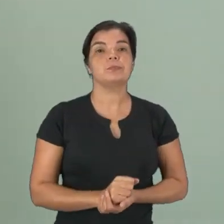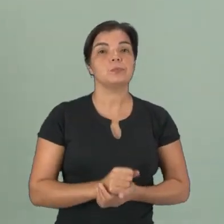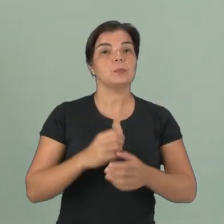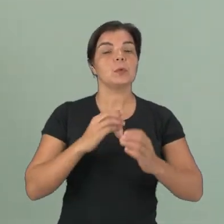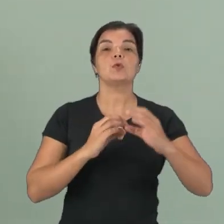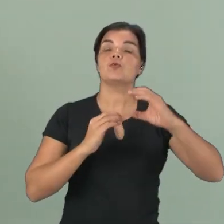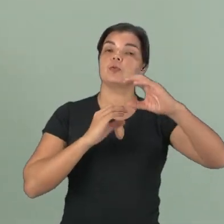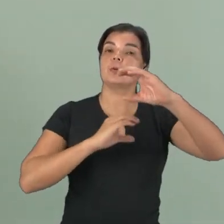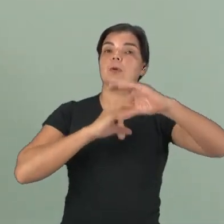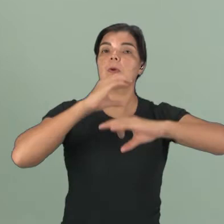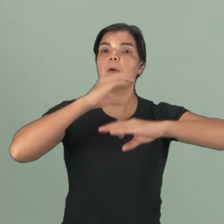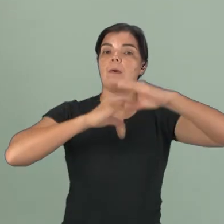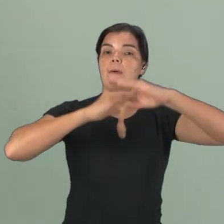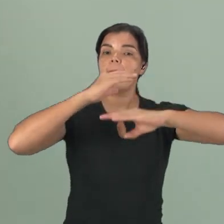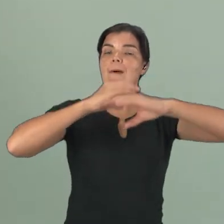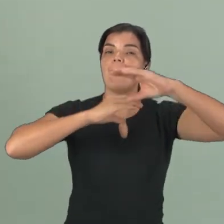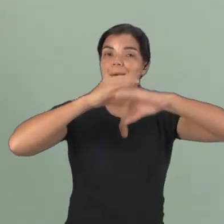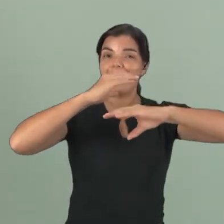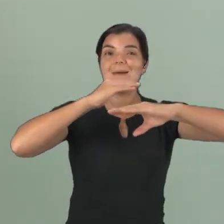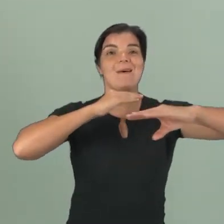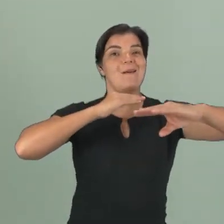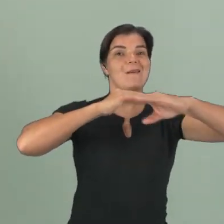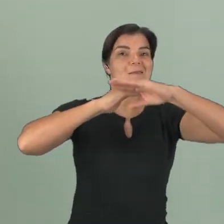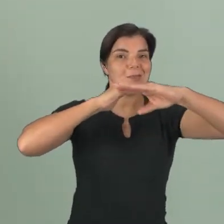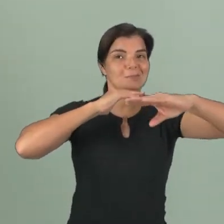de equidade, que é essa igualdade